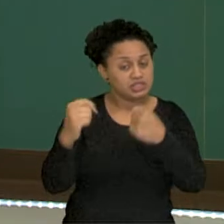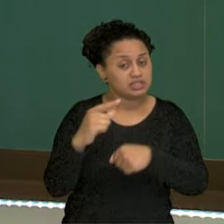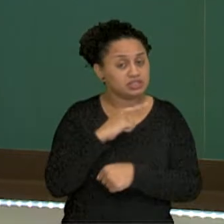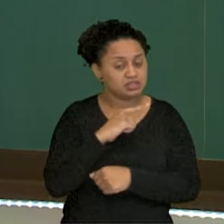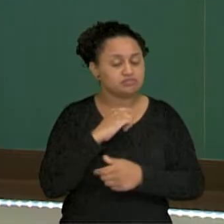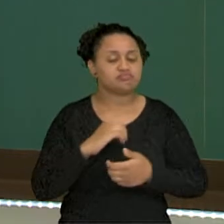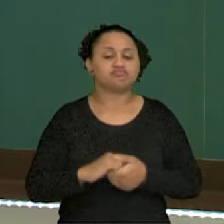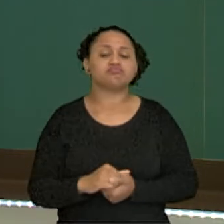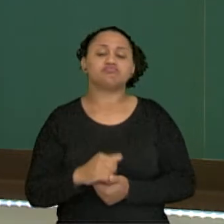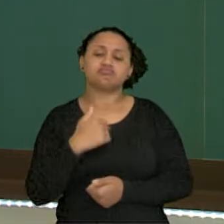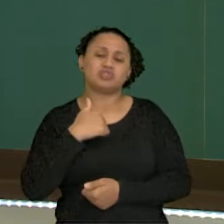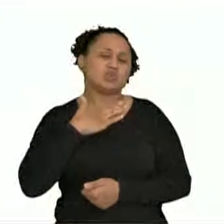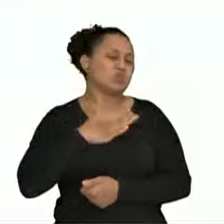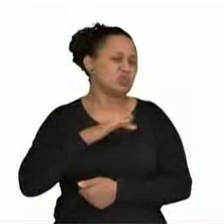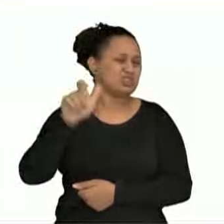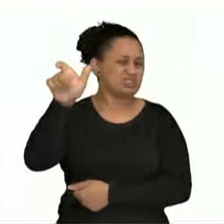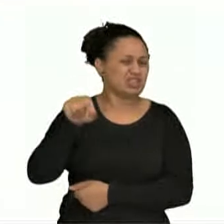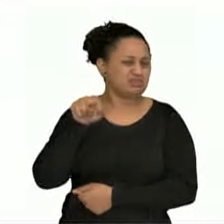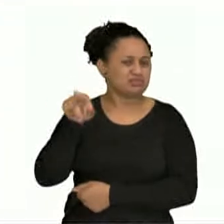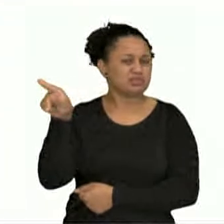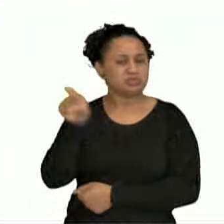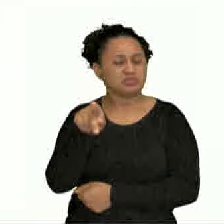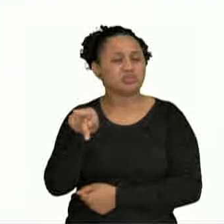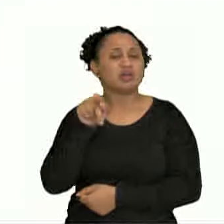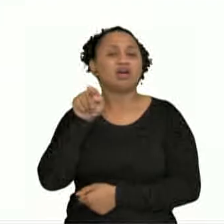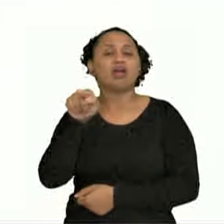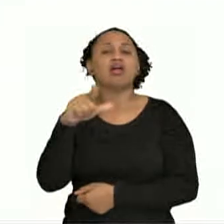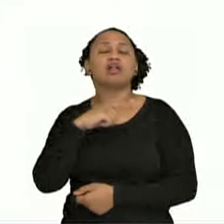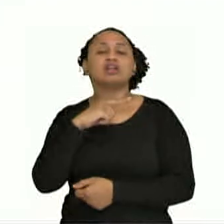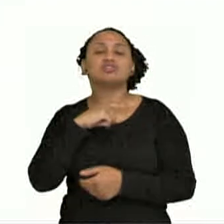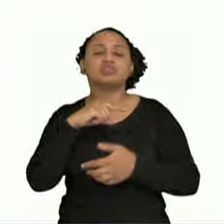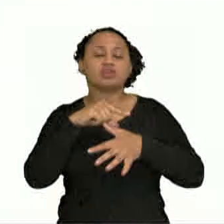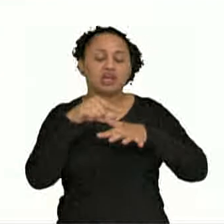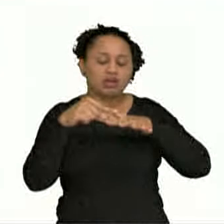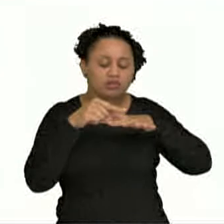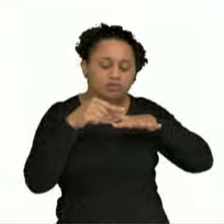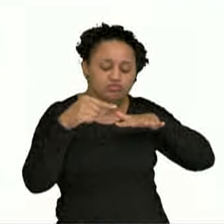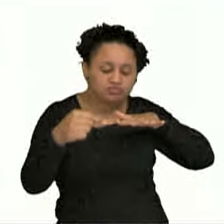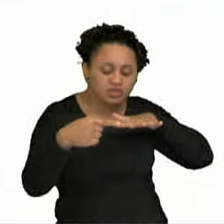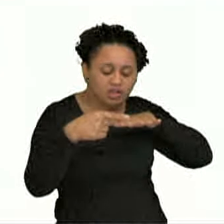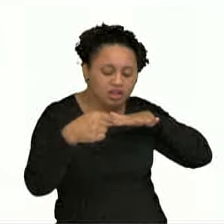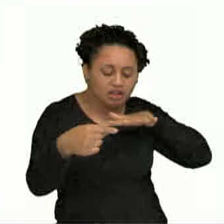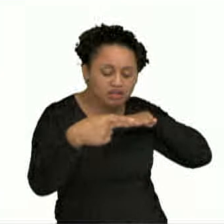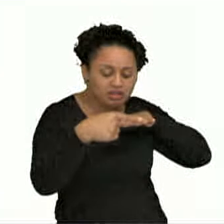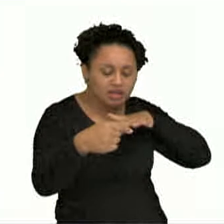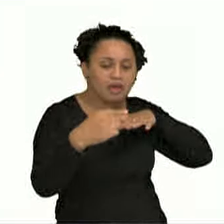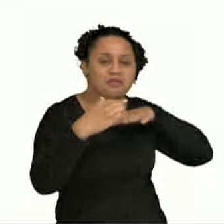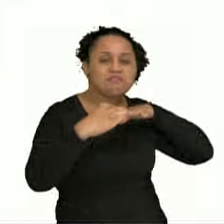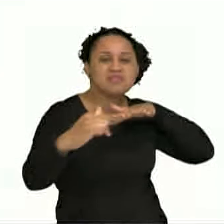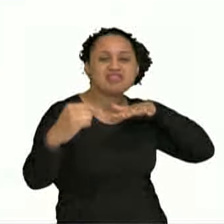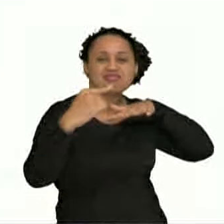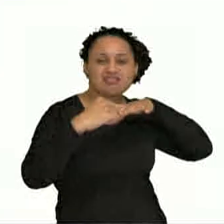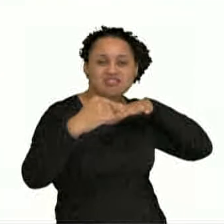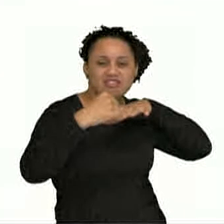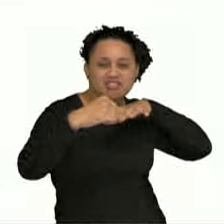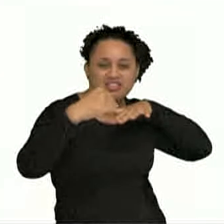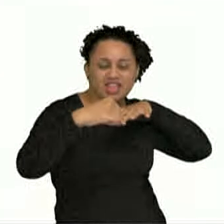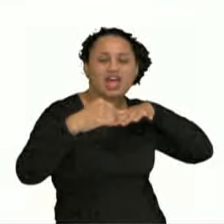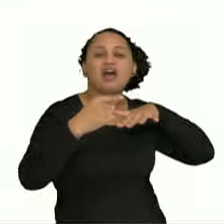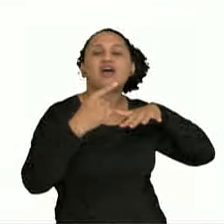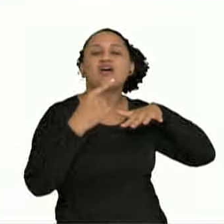não gostava da professora. Ela tinha unha comprida e pintada de um vermelho meio